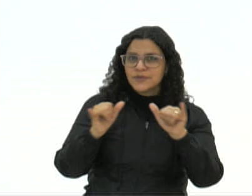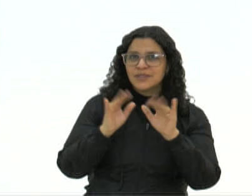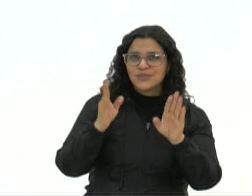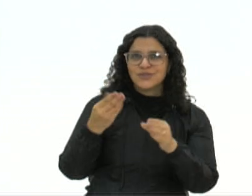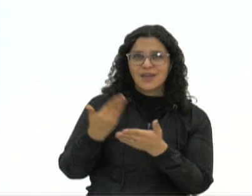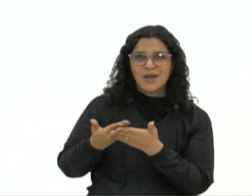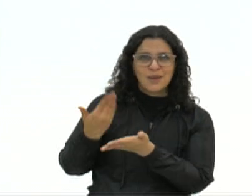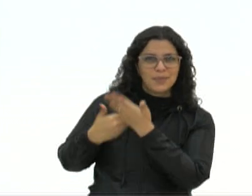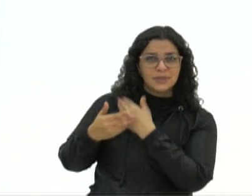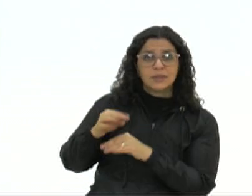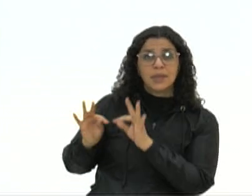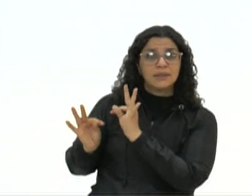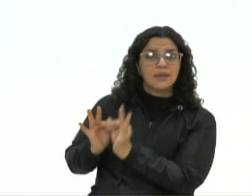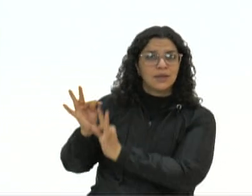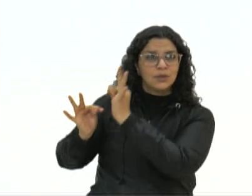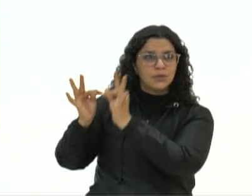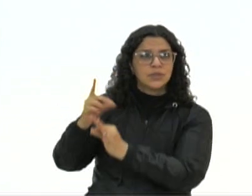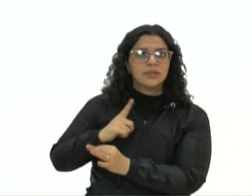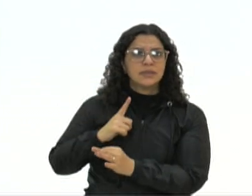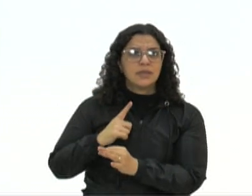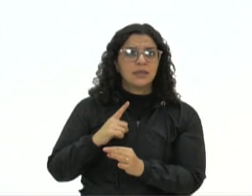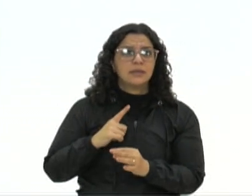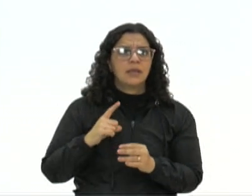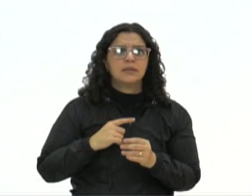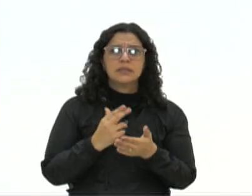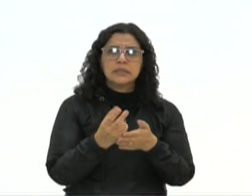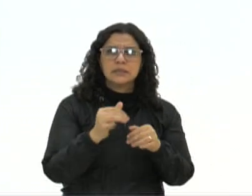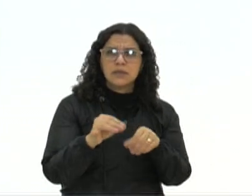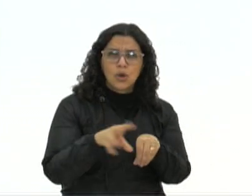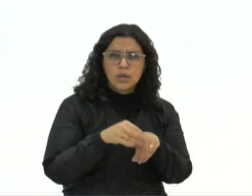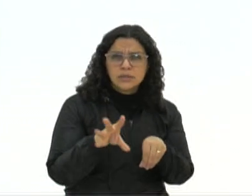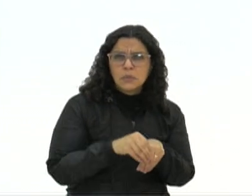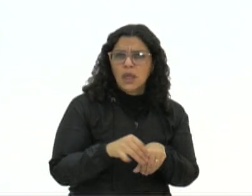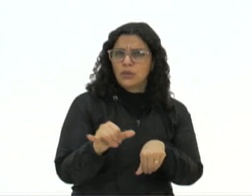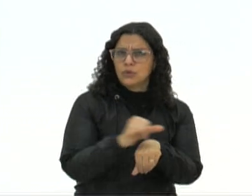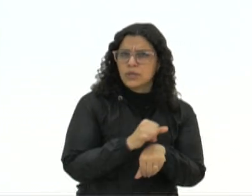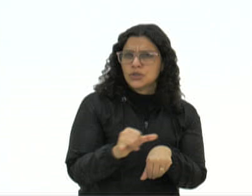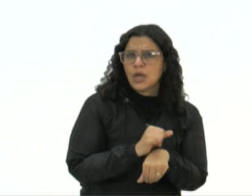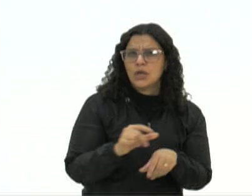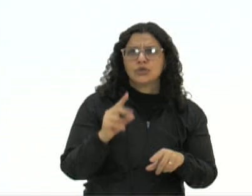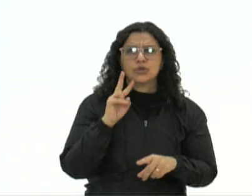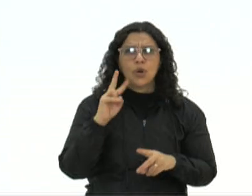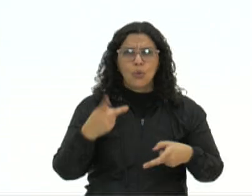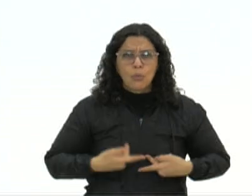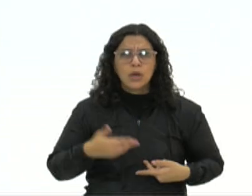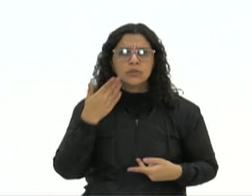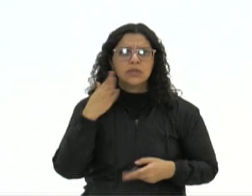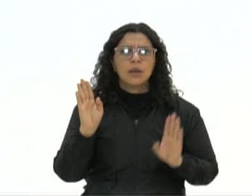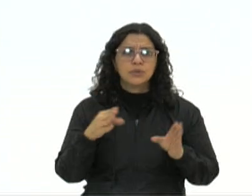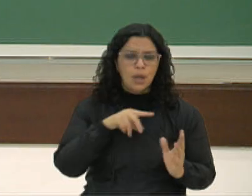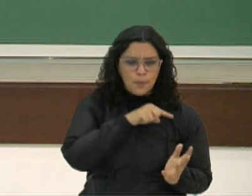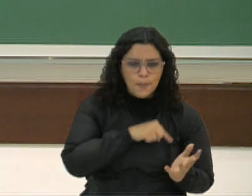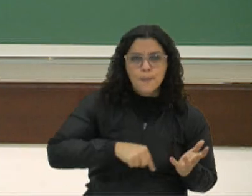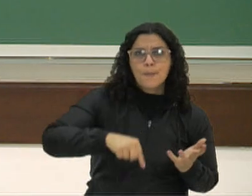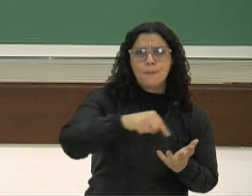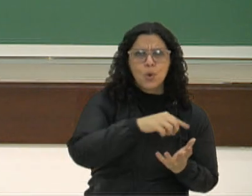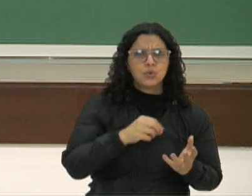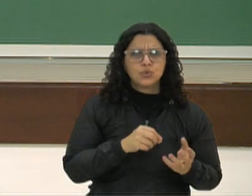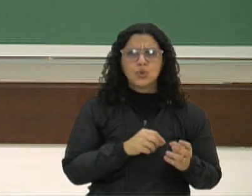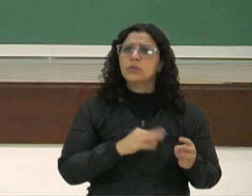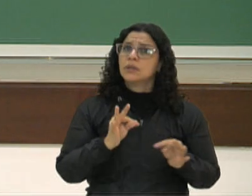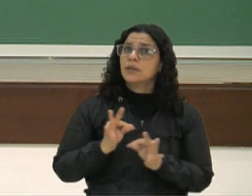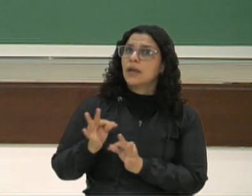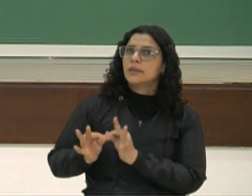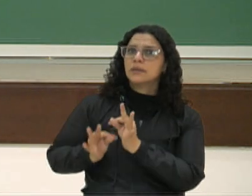de tecnologia. Então, eu tenho aqui todas as técnicas e o conhecimento adquirido pelo ser humano. Isso acontece ao redor do mundo inteiro,